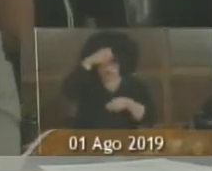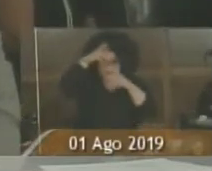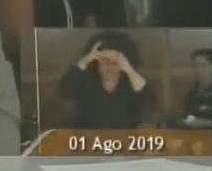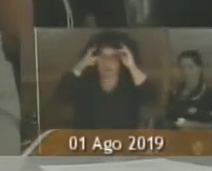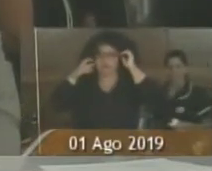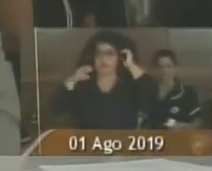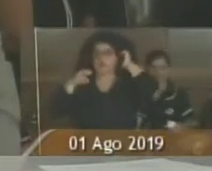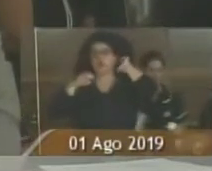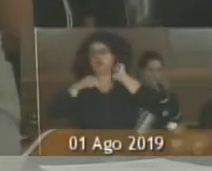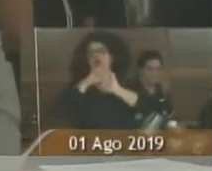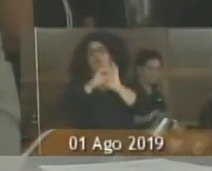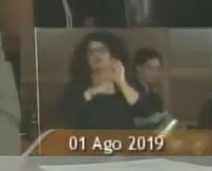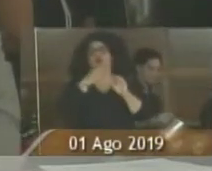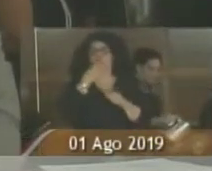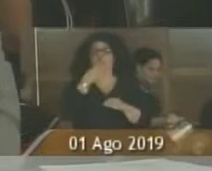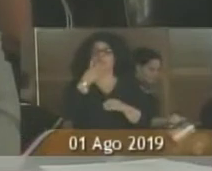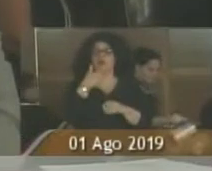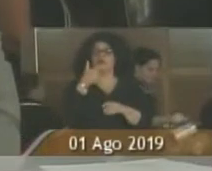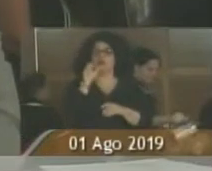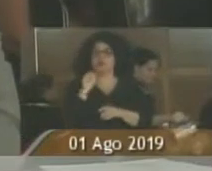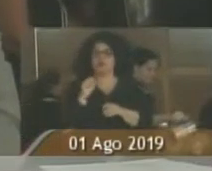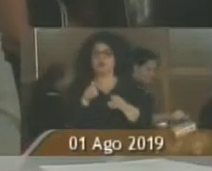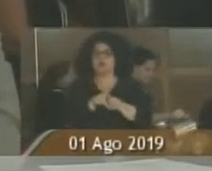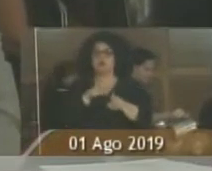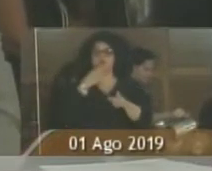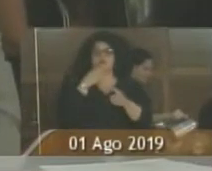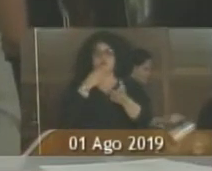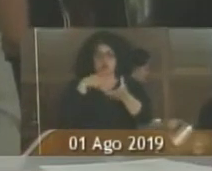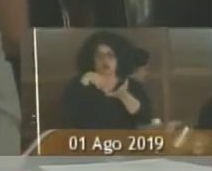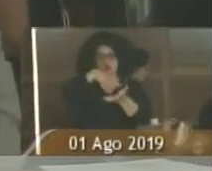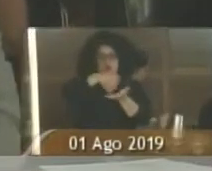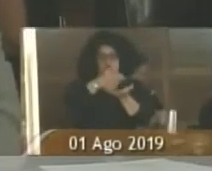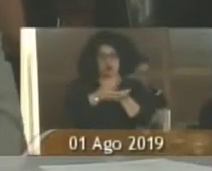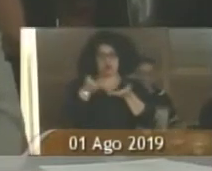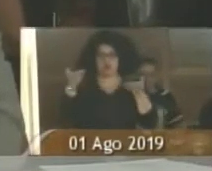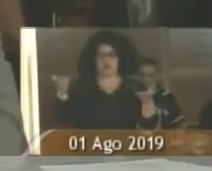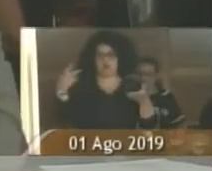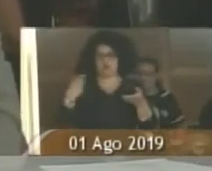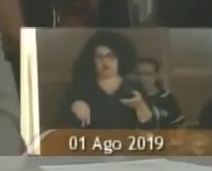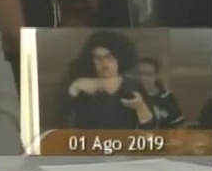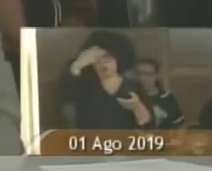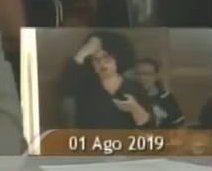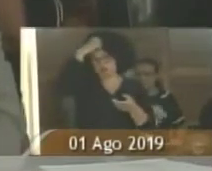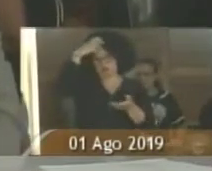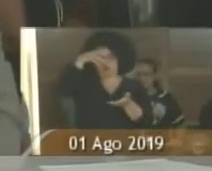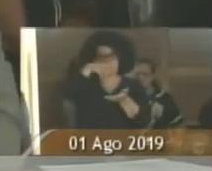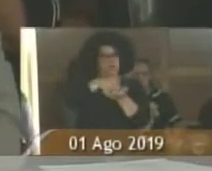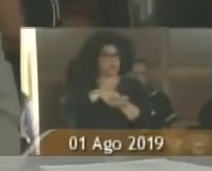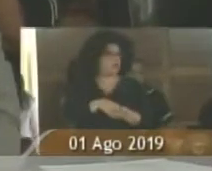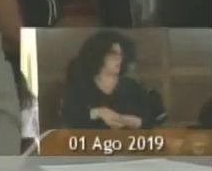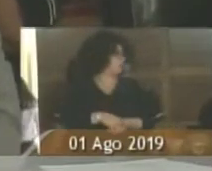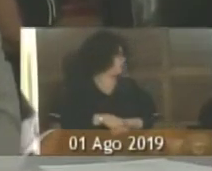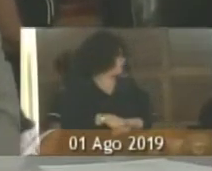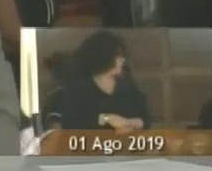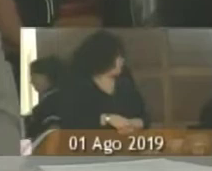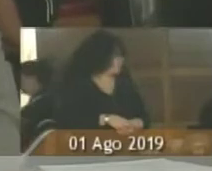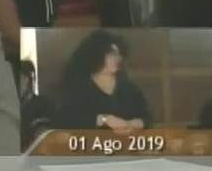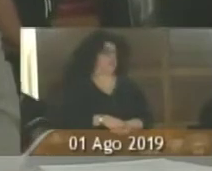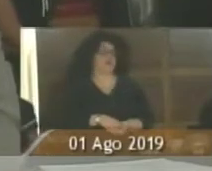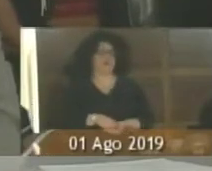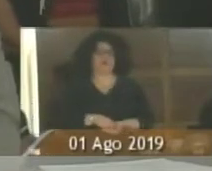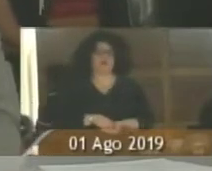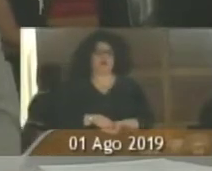Ofício 428, gabinete do prefeito, caminha cópia do termo de colaboração entre o município de Angra dos Reis e o Centro Integrado Empresa do Estado do Rio de